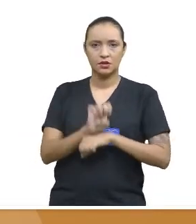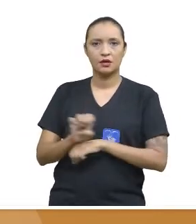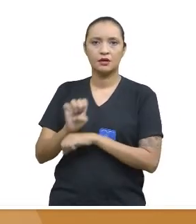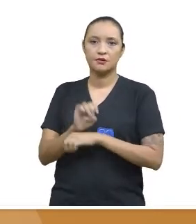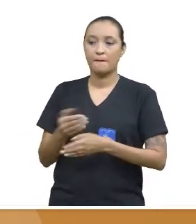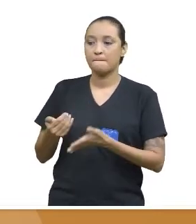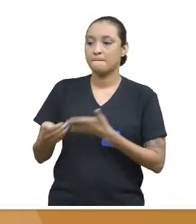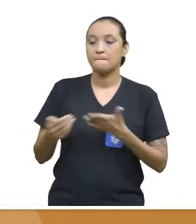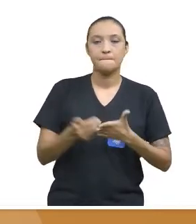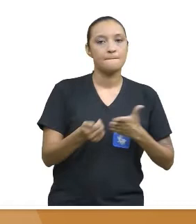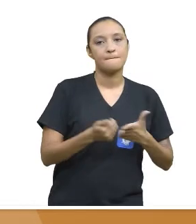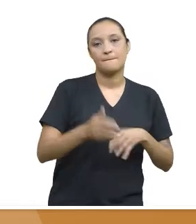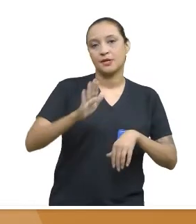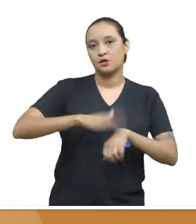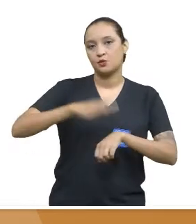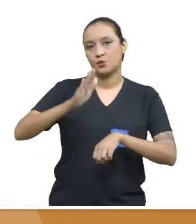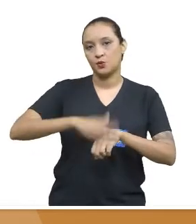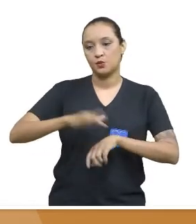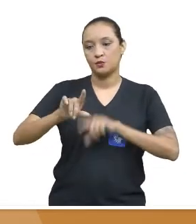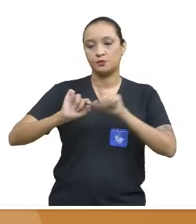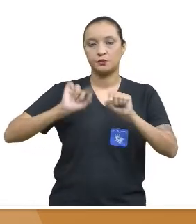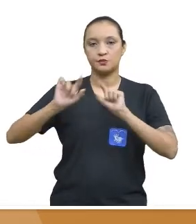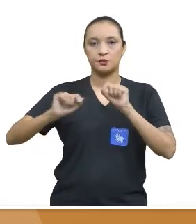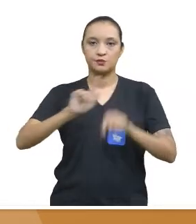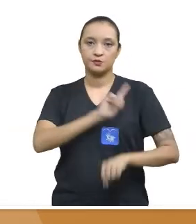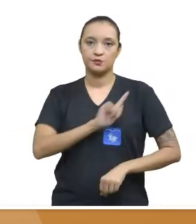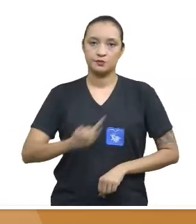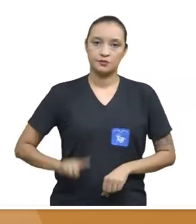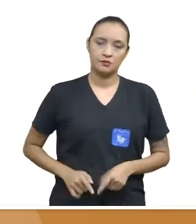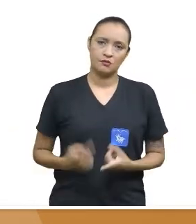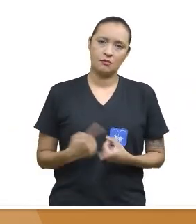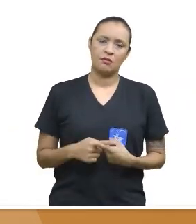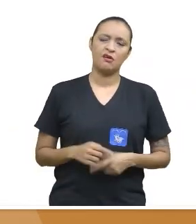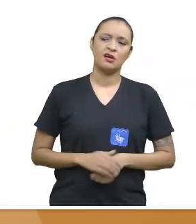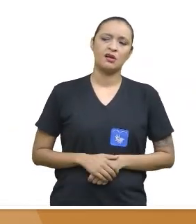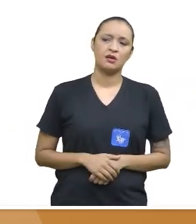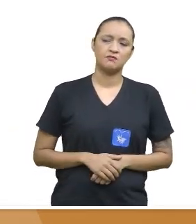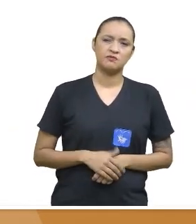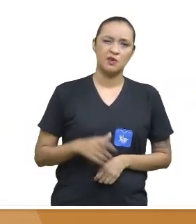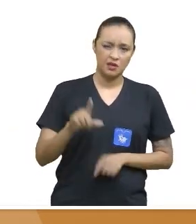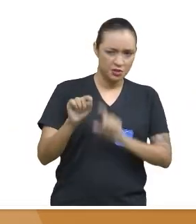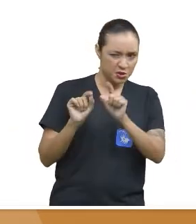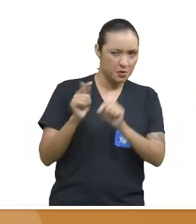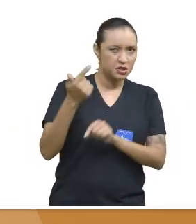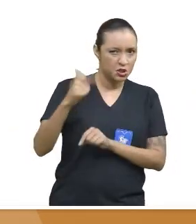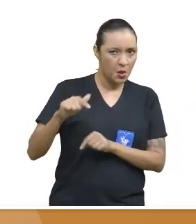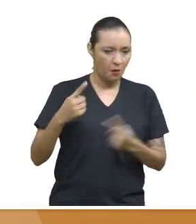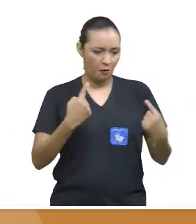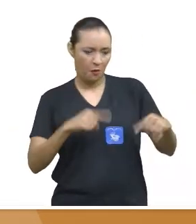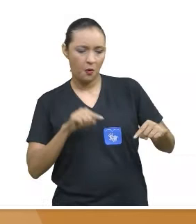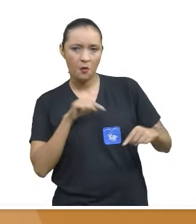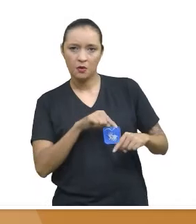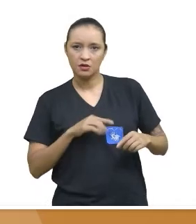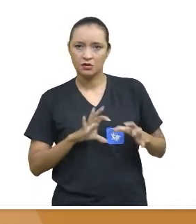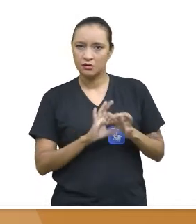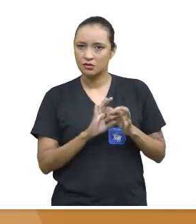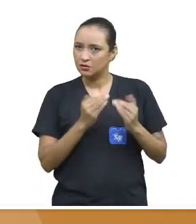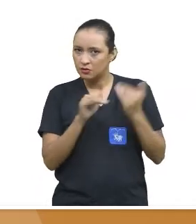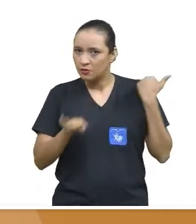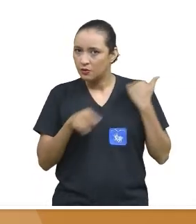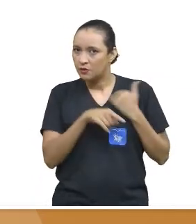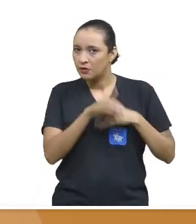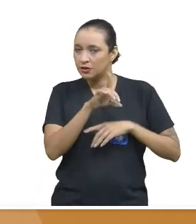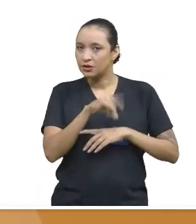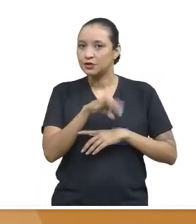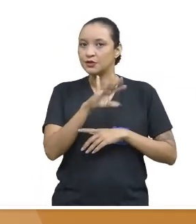sua autonomia de escolher seus governadores. Por quê? Vai que eles elegem de novo alguém que não está conosco aqui nessa jogada